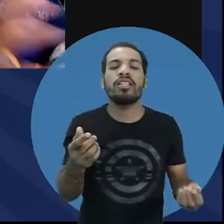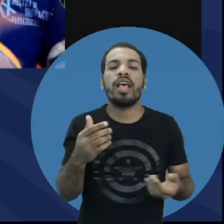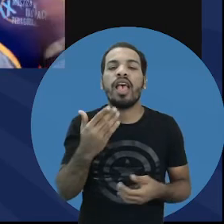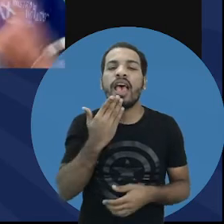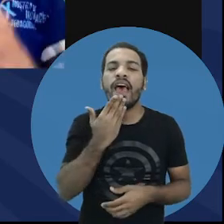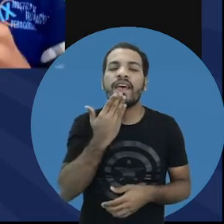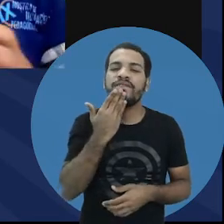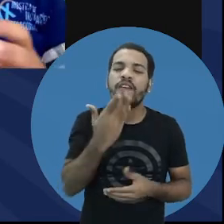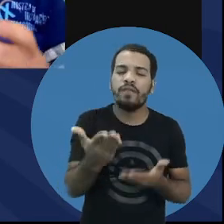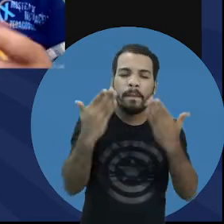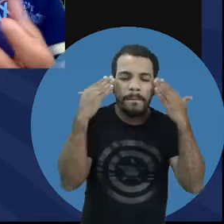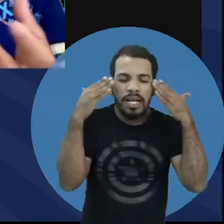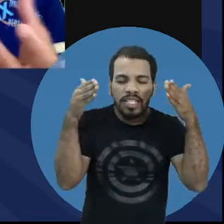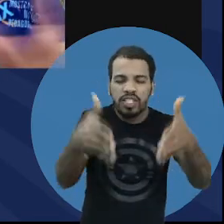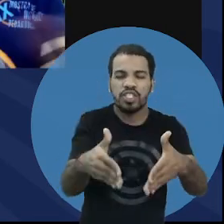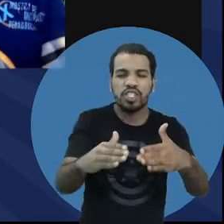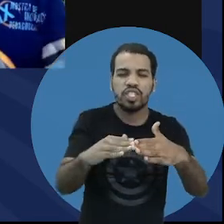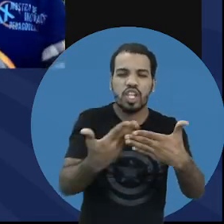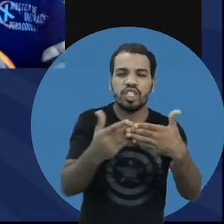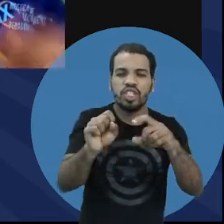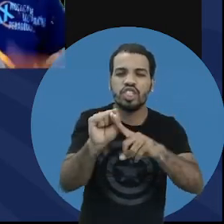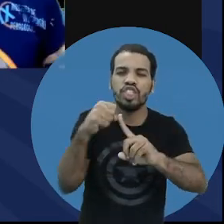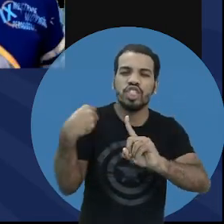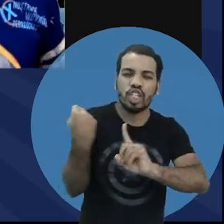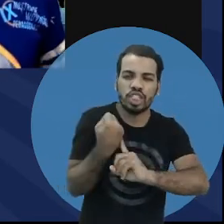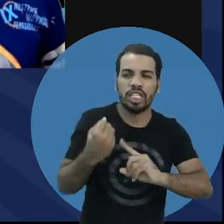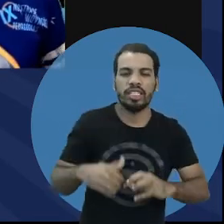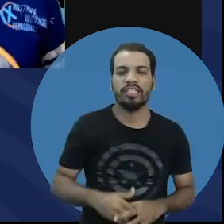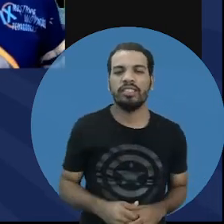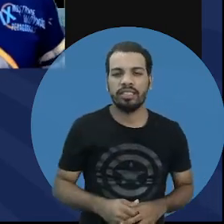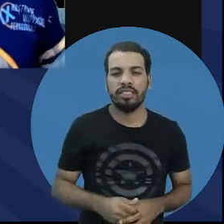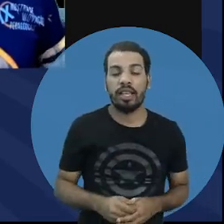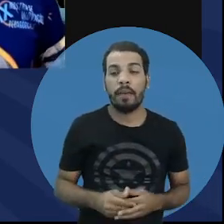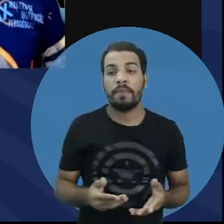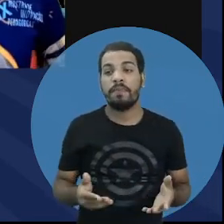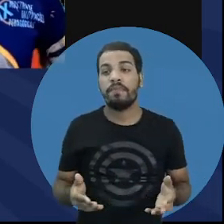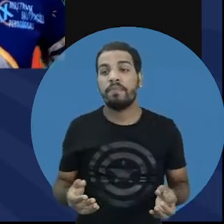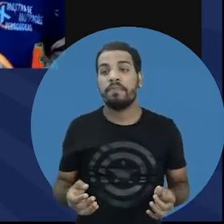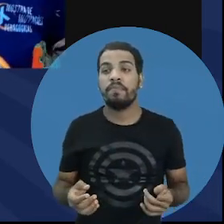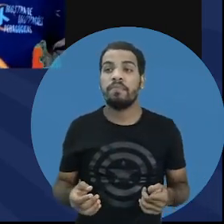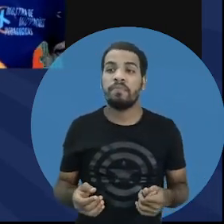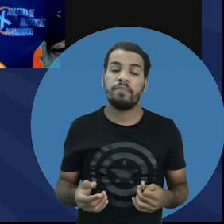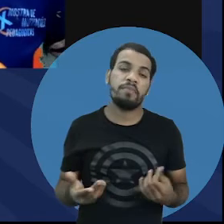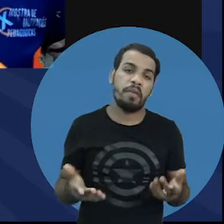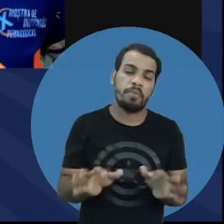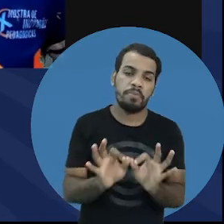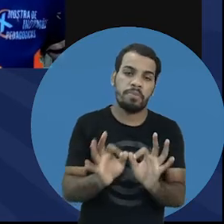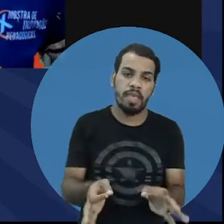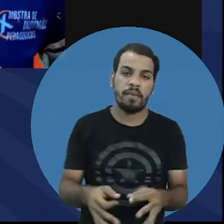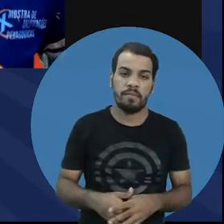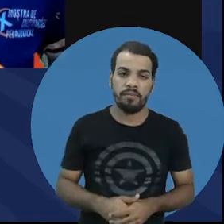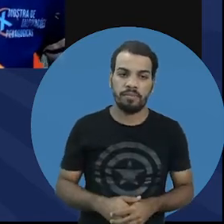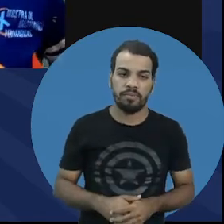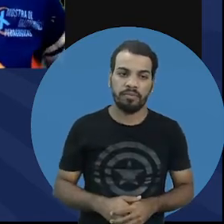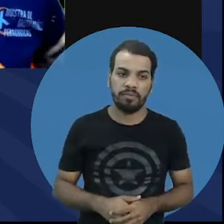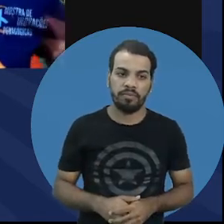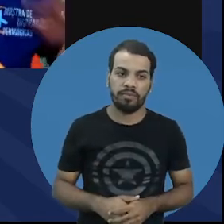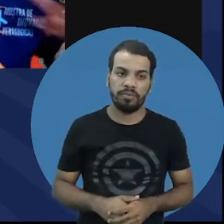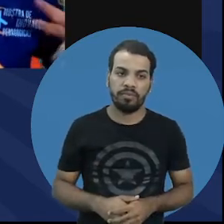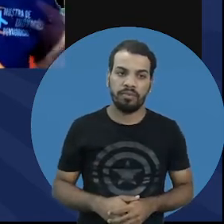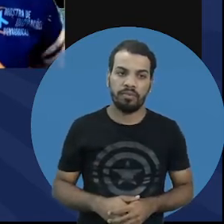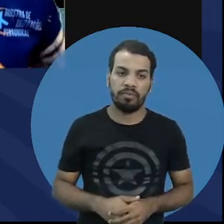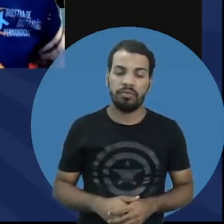escola e da própria sociedade, para pessoas, para a gente, né? De maneira simples. Então, isso traz